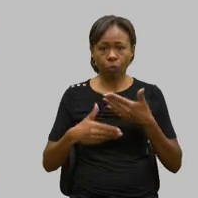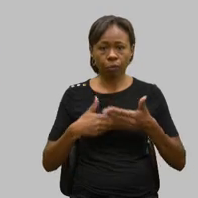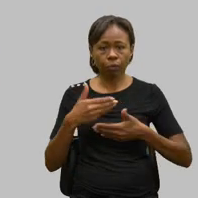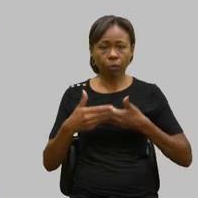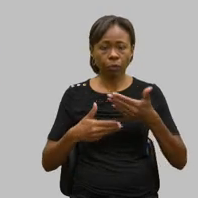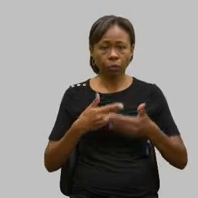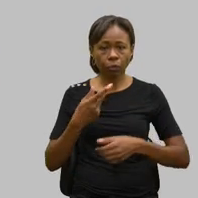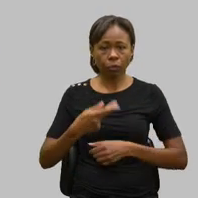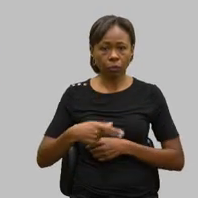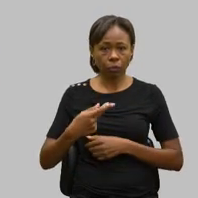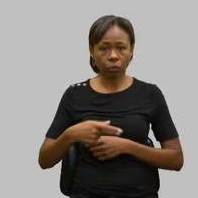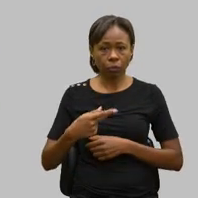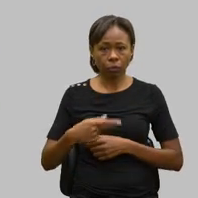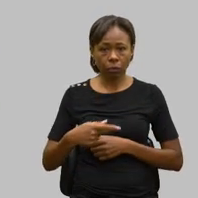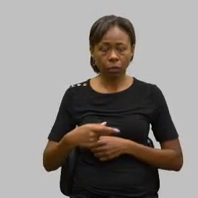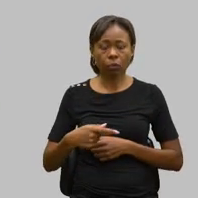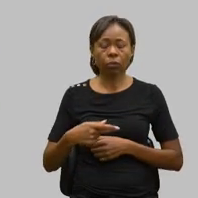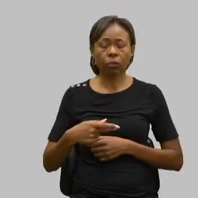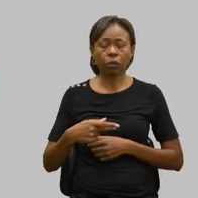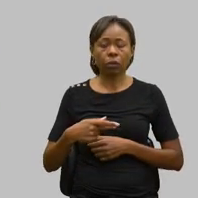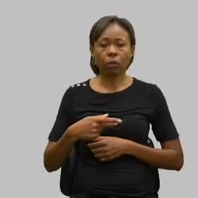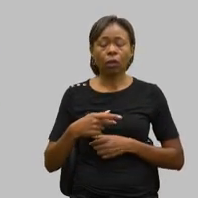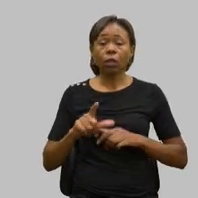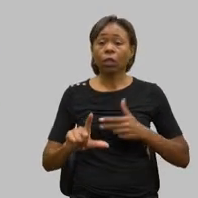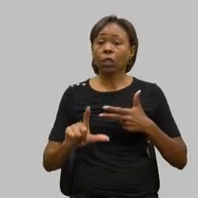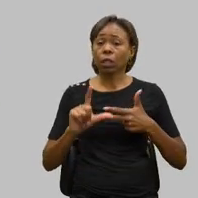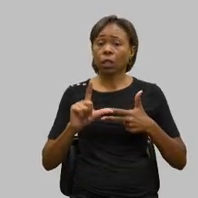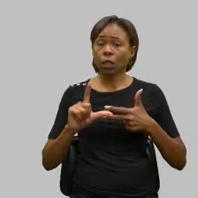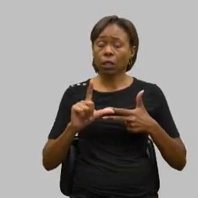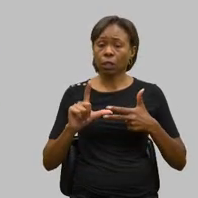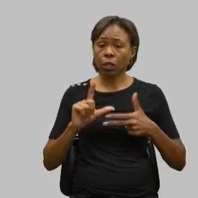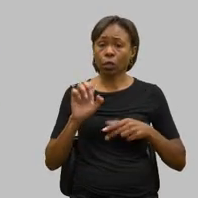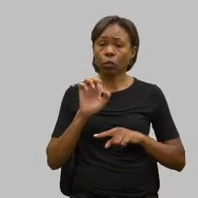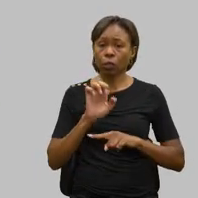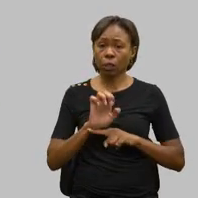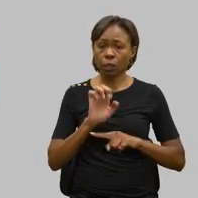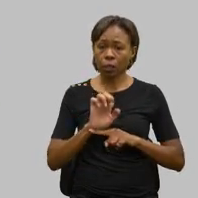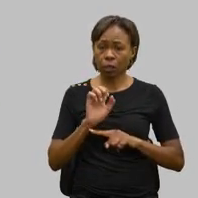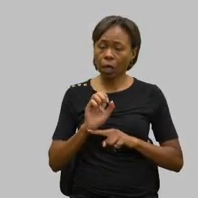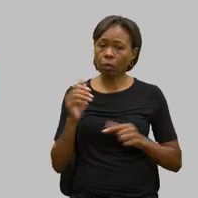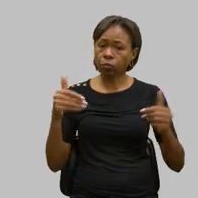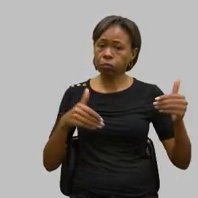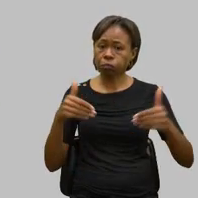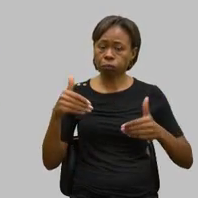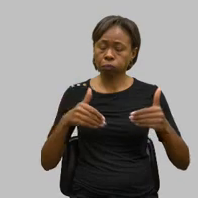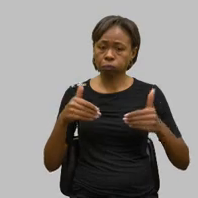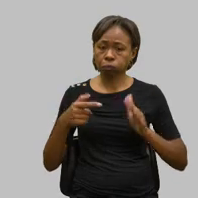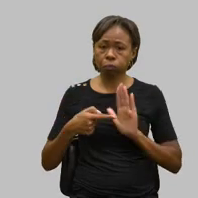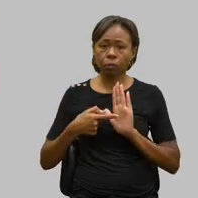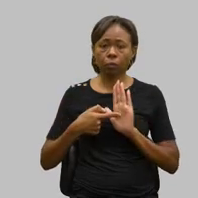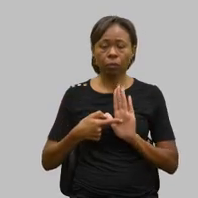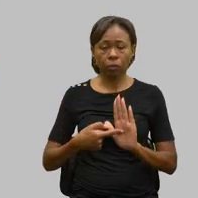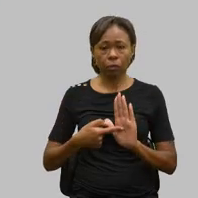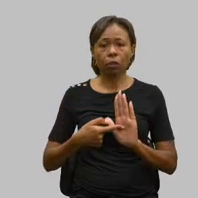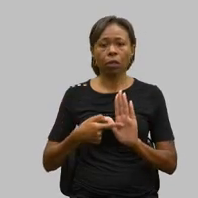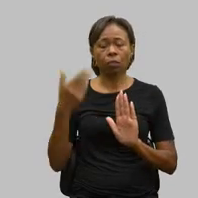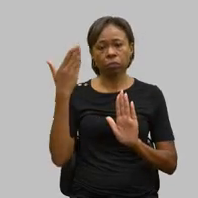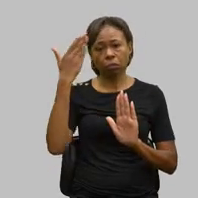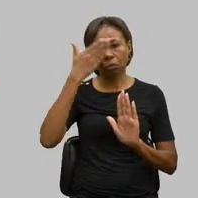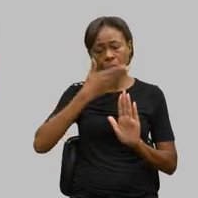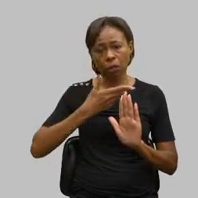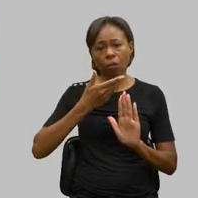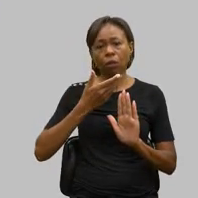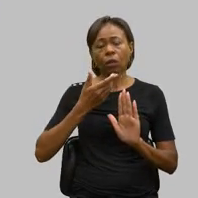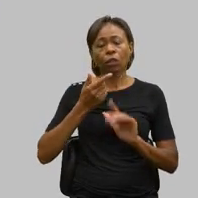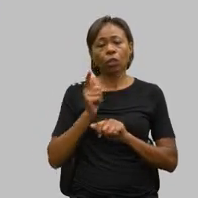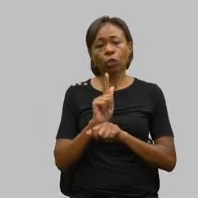órgãos e entidades de administração pública e estadual comparecem às comissões desta Casa para prestar informações sobre a gestão de suas respectivas